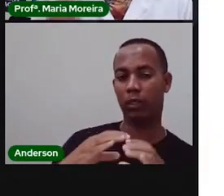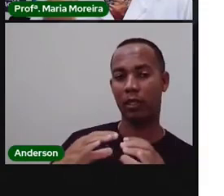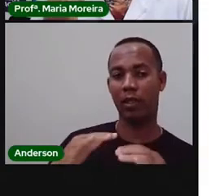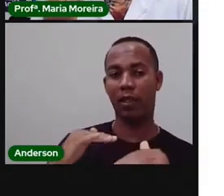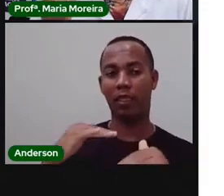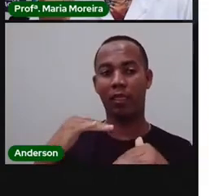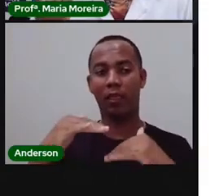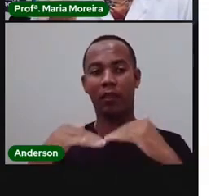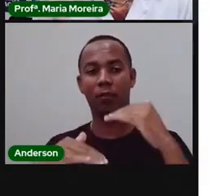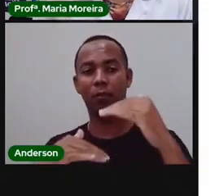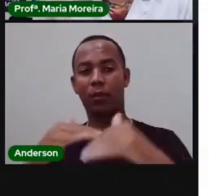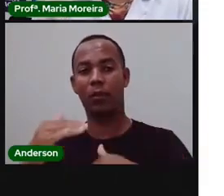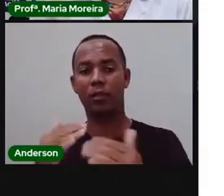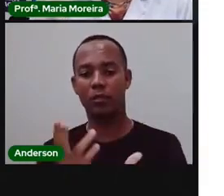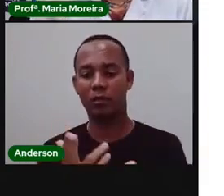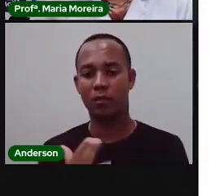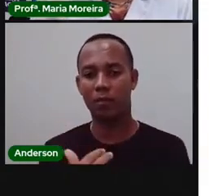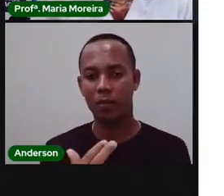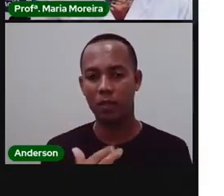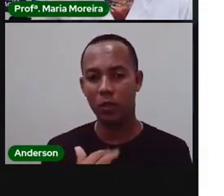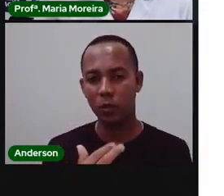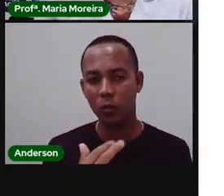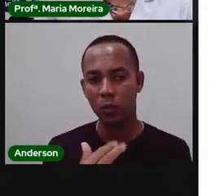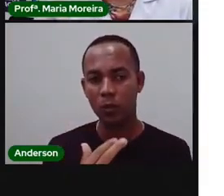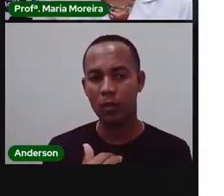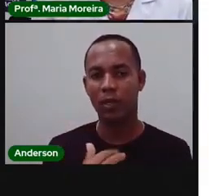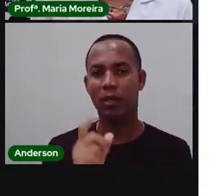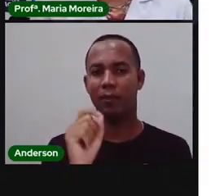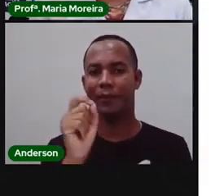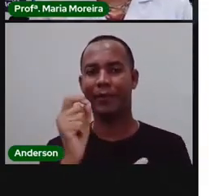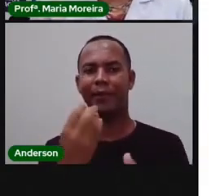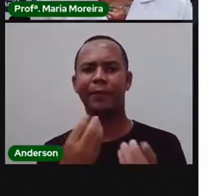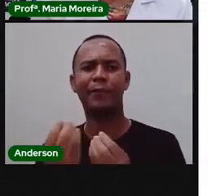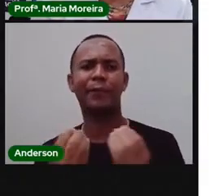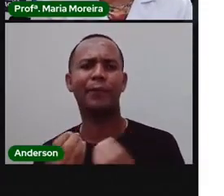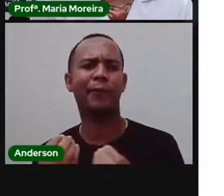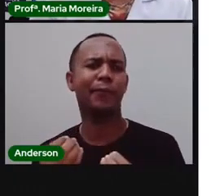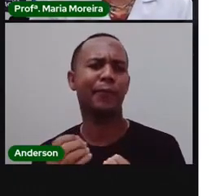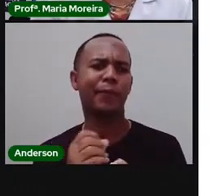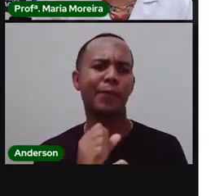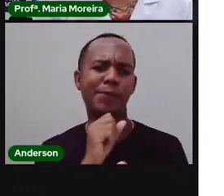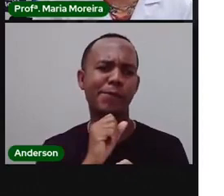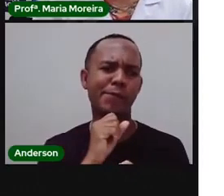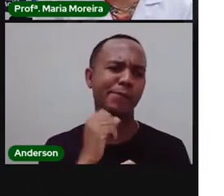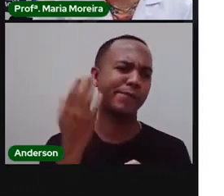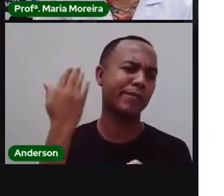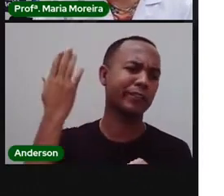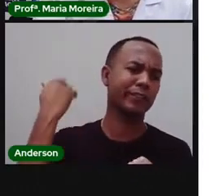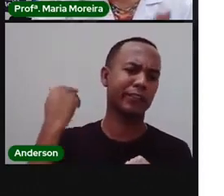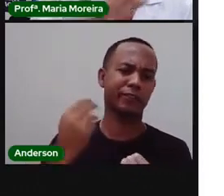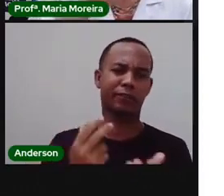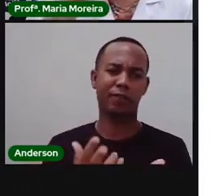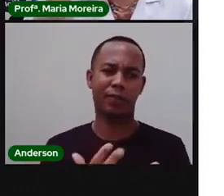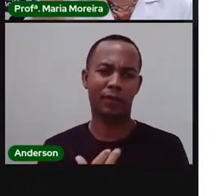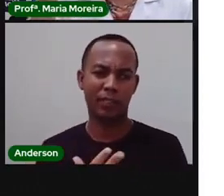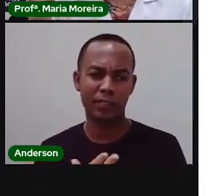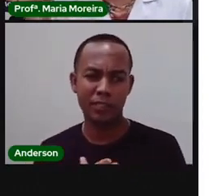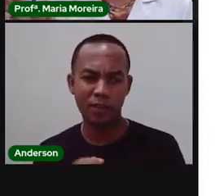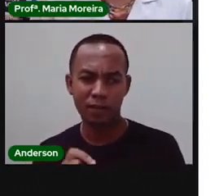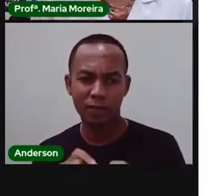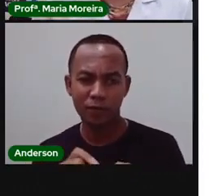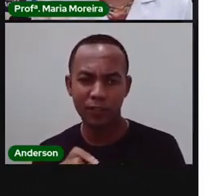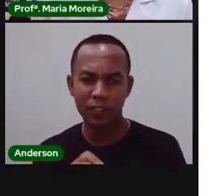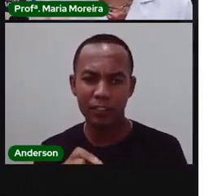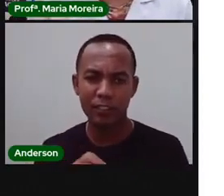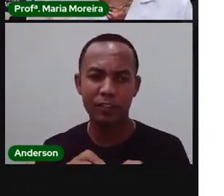Depois vieram as pinturas rupestres. O que que são essas pinturas rupestres? São aquelas pinturas que são feitas o quê?